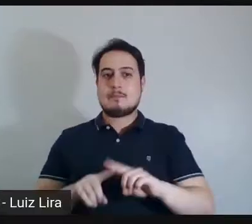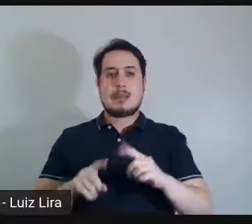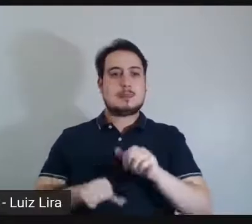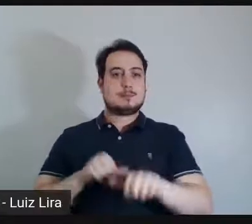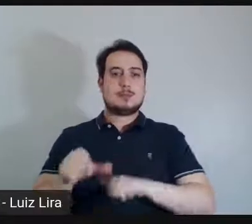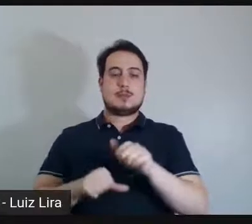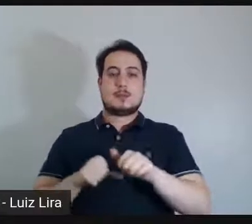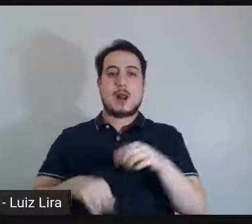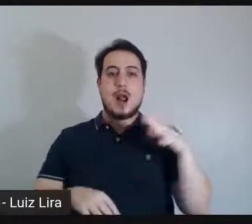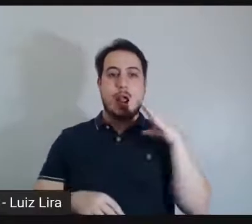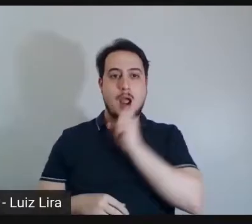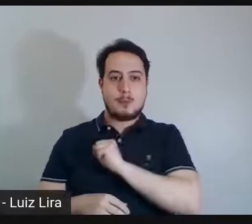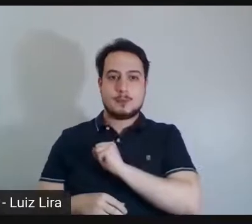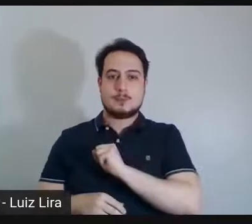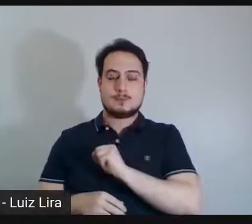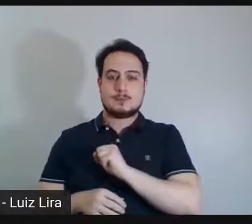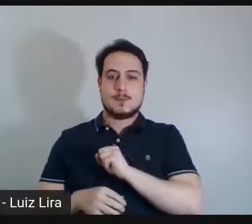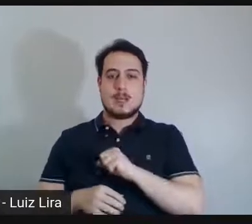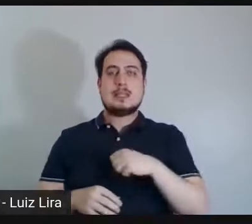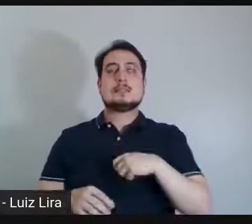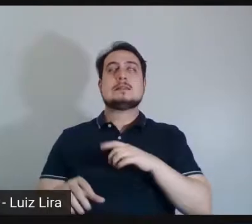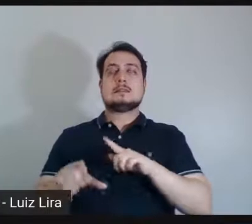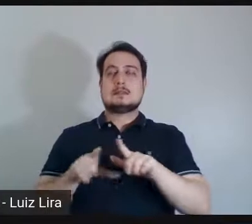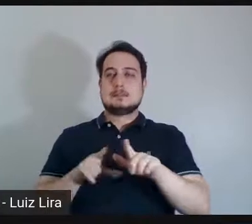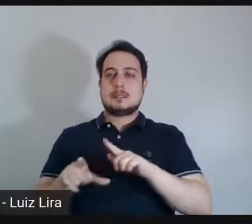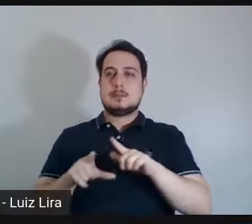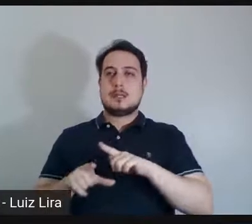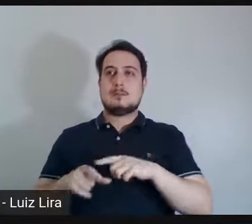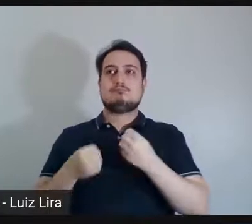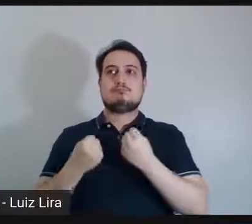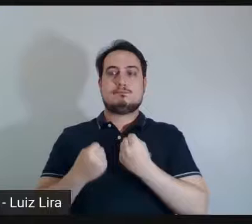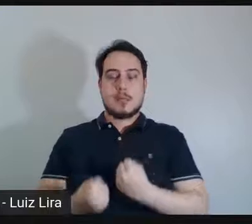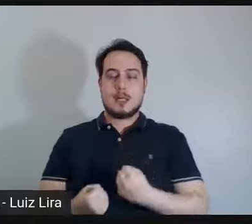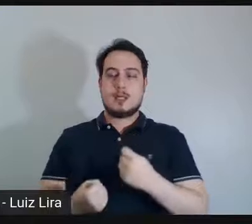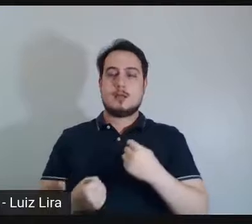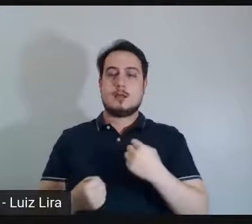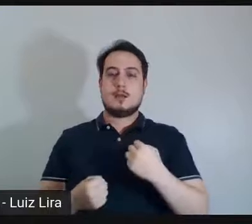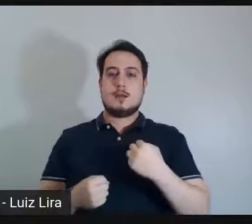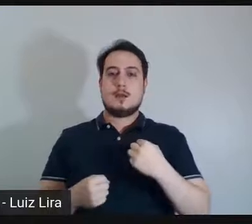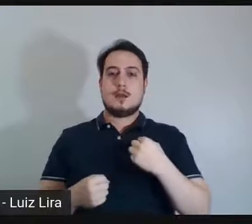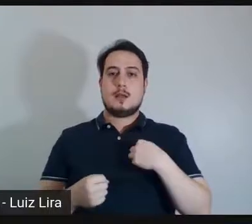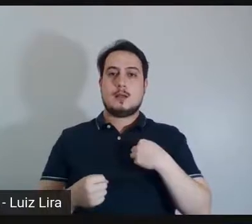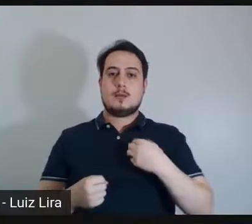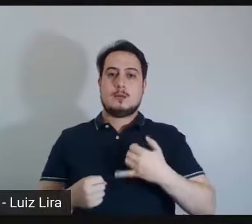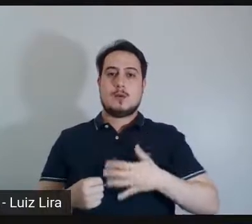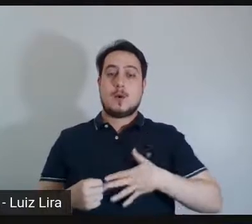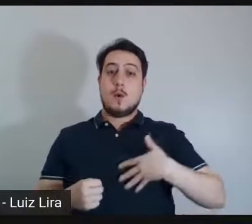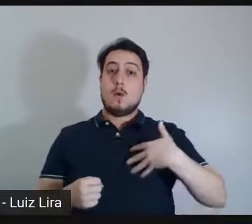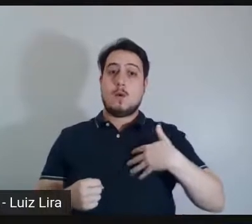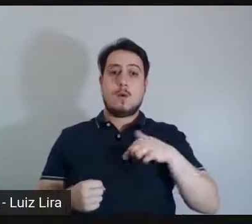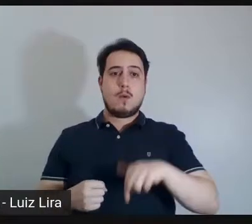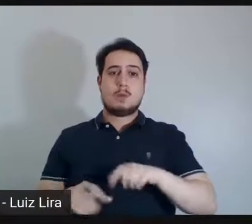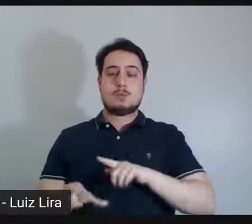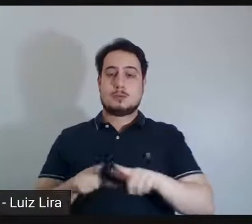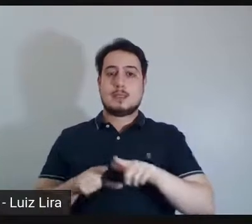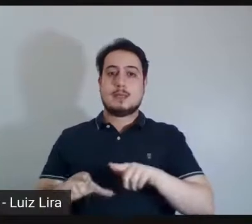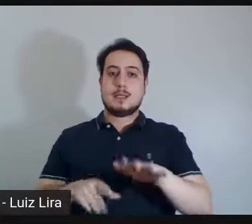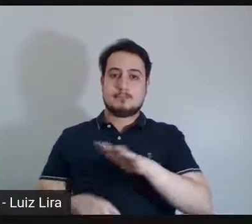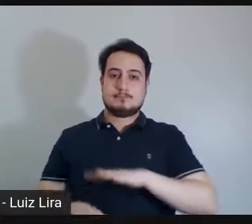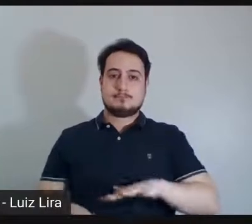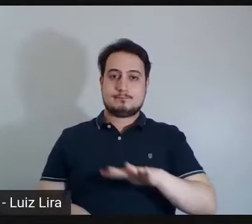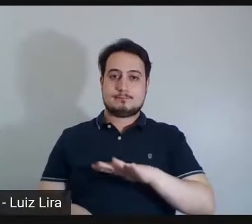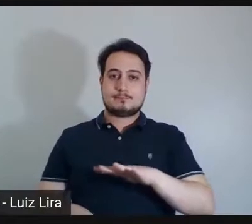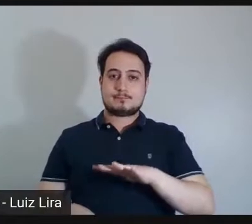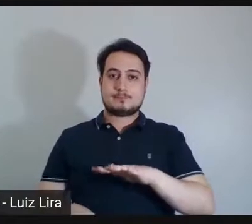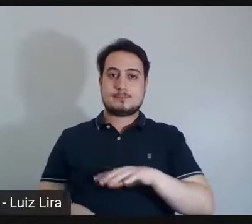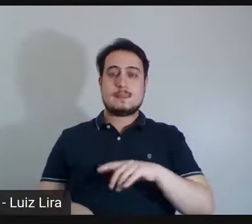express, né? Então, acho que foi um trabalho bem intenso, eu tenho orgulho mesmo de ter atuado nisso. Então, tem uma